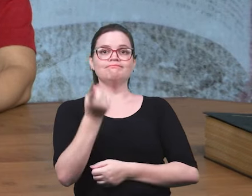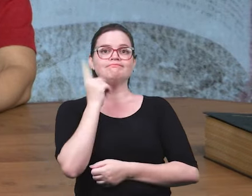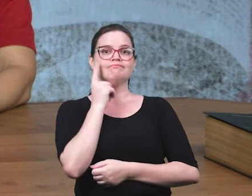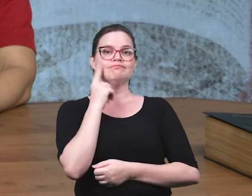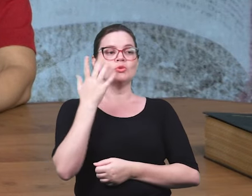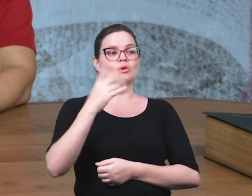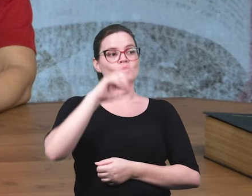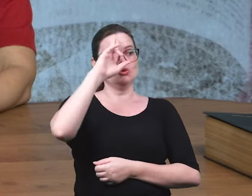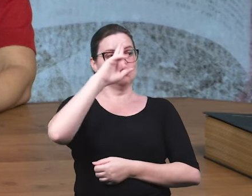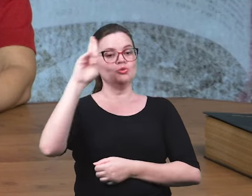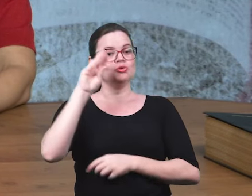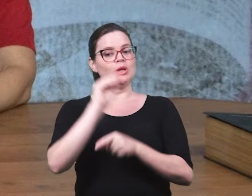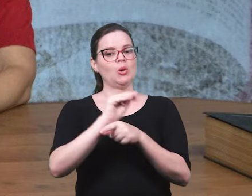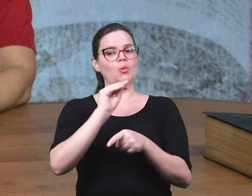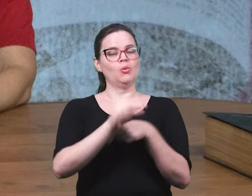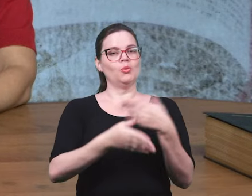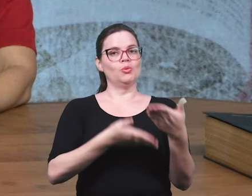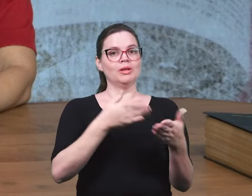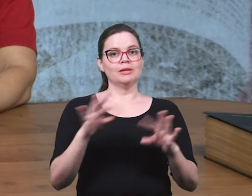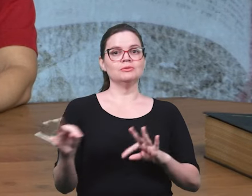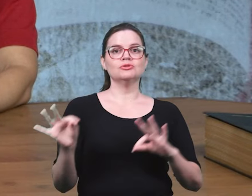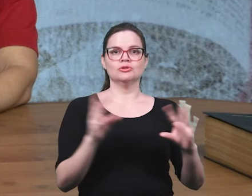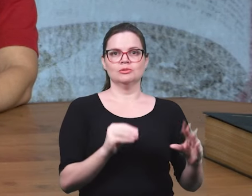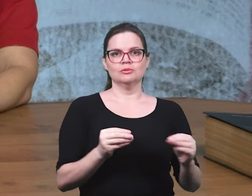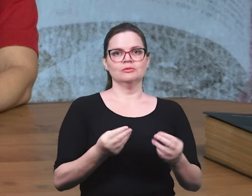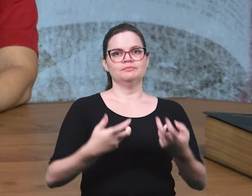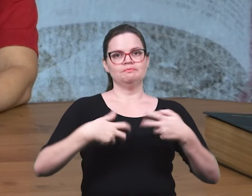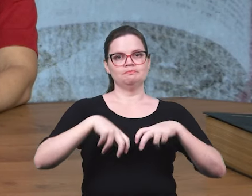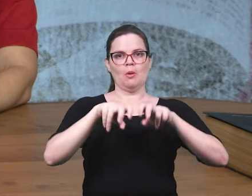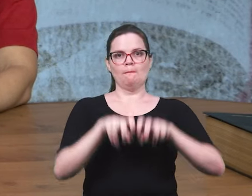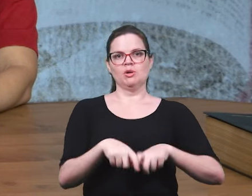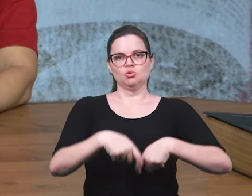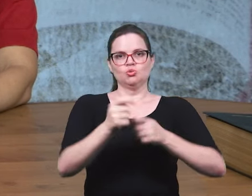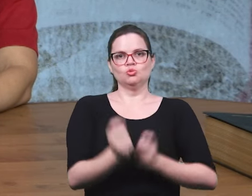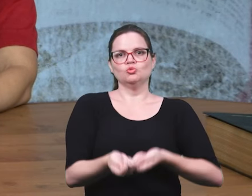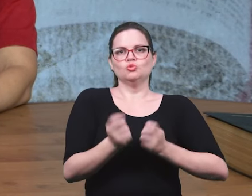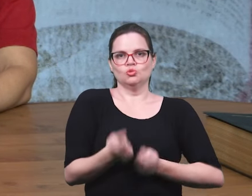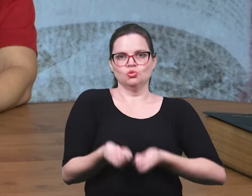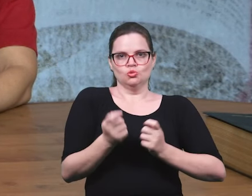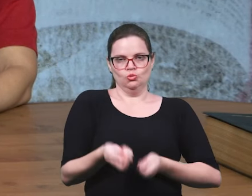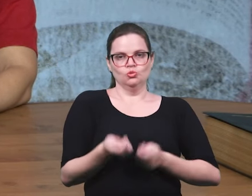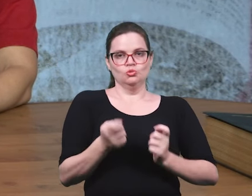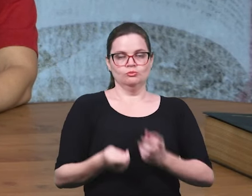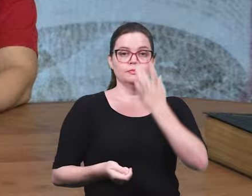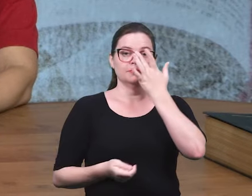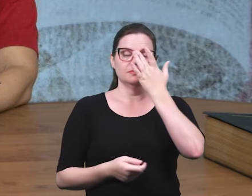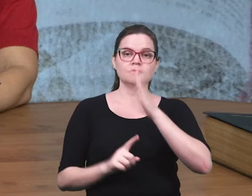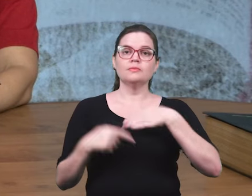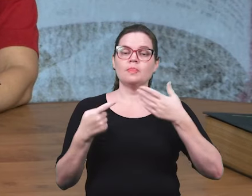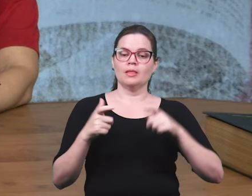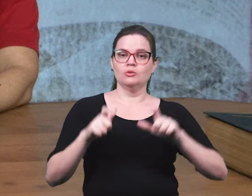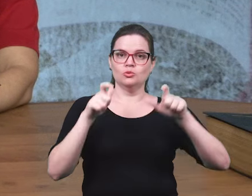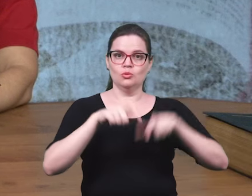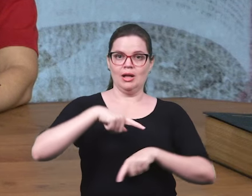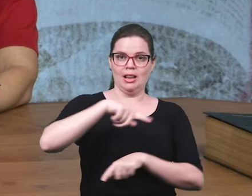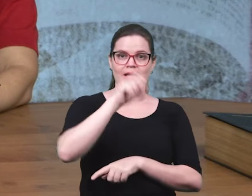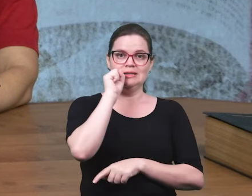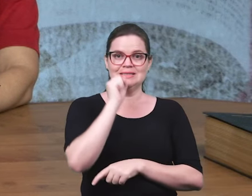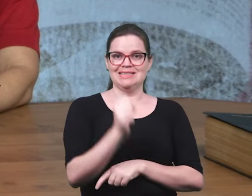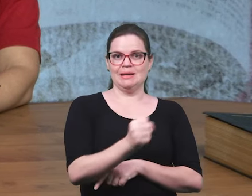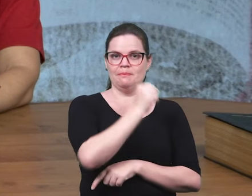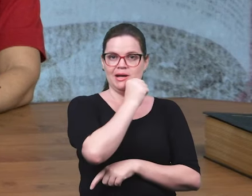meu zelo para com o Senhor. E o puseram no seu carro. E chegando a Samaria,